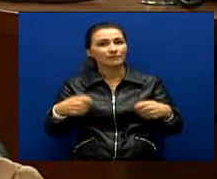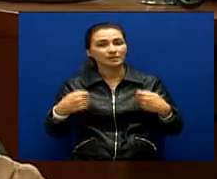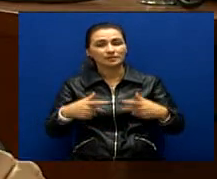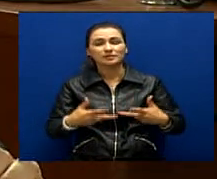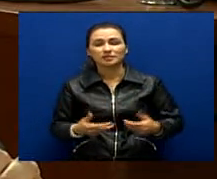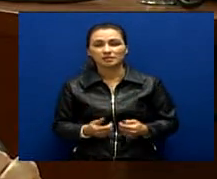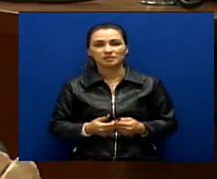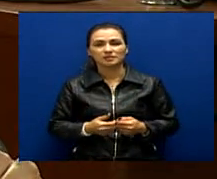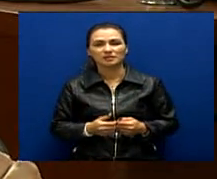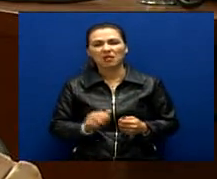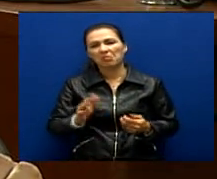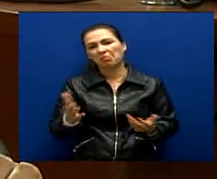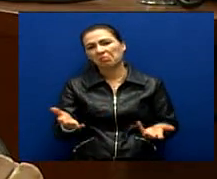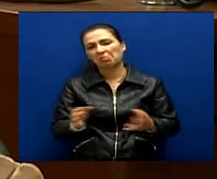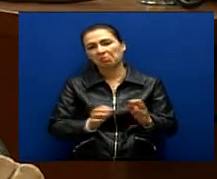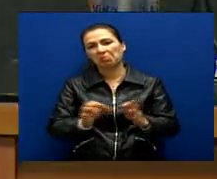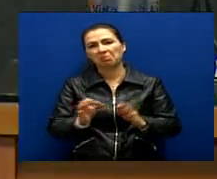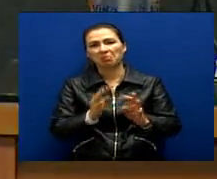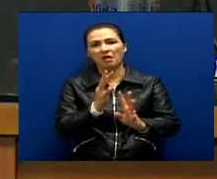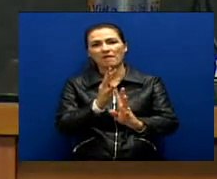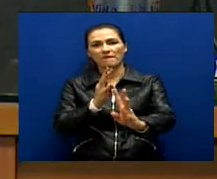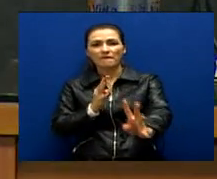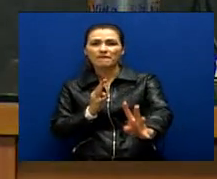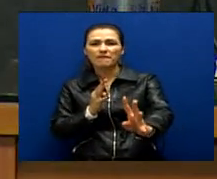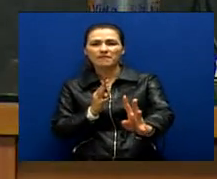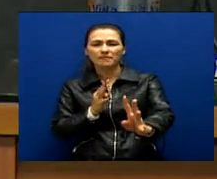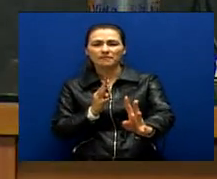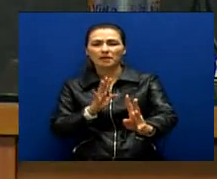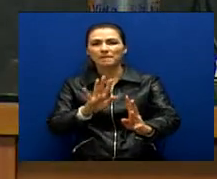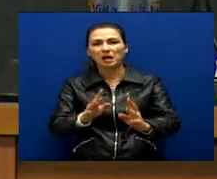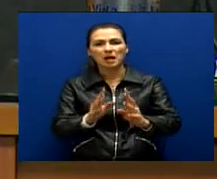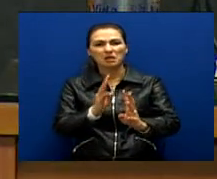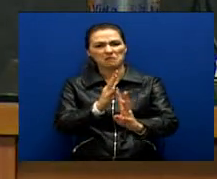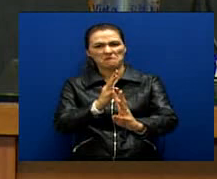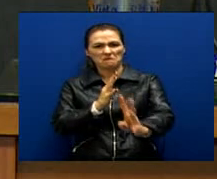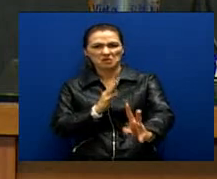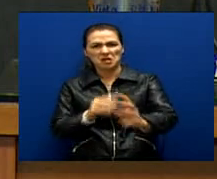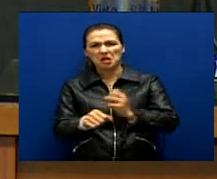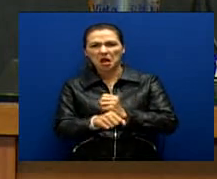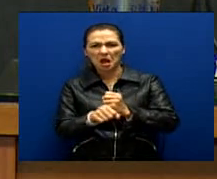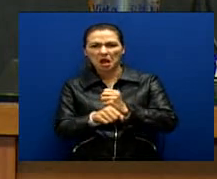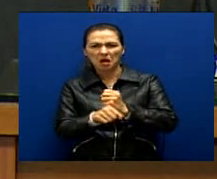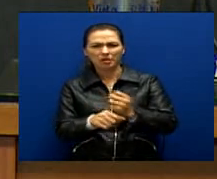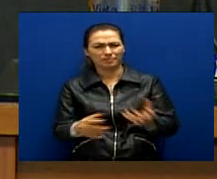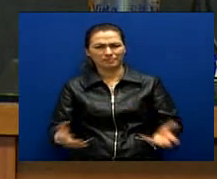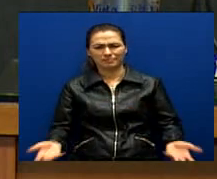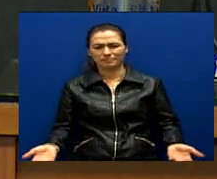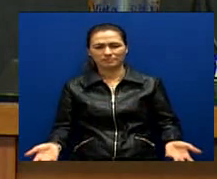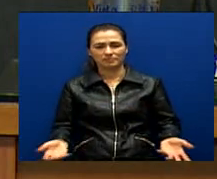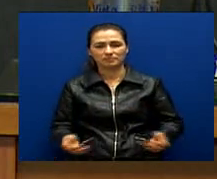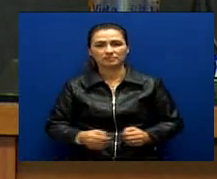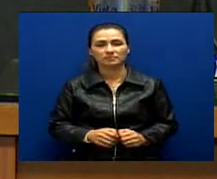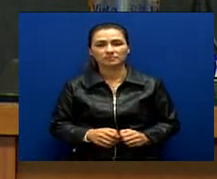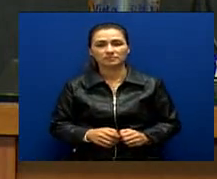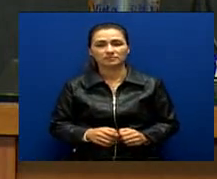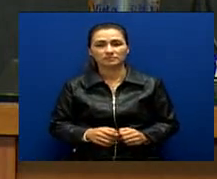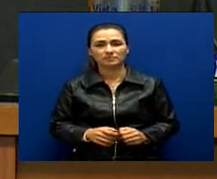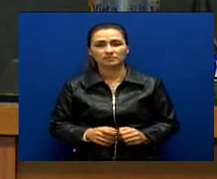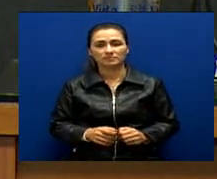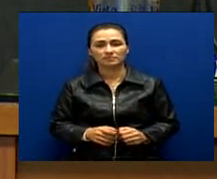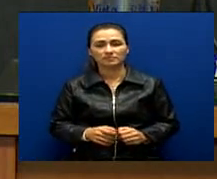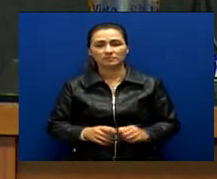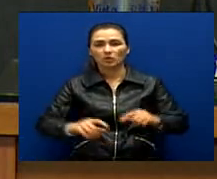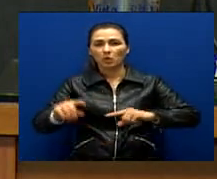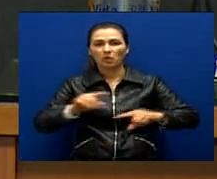organizar uma fila em que a fila leva anos não há gestão que falta só é também gestão mas é também é